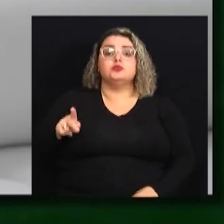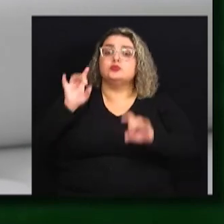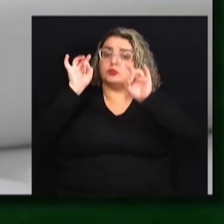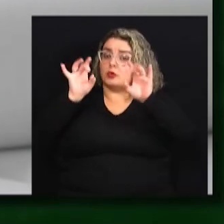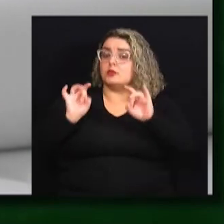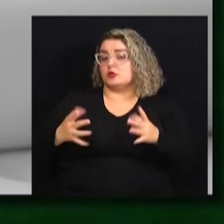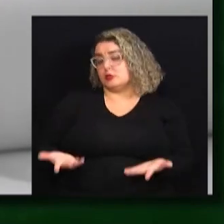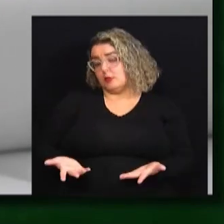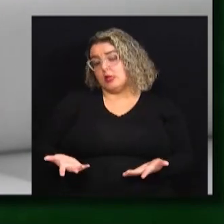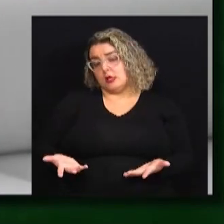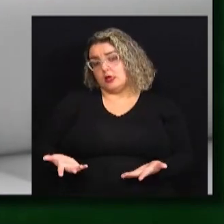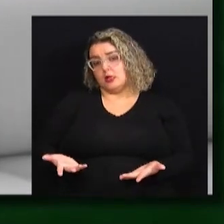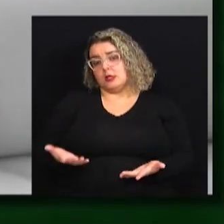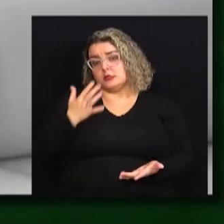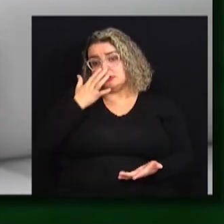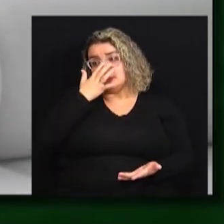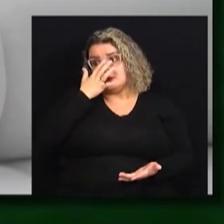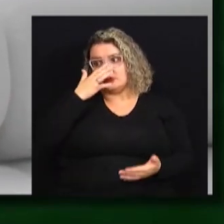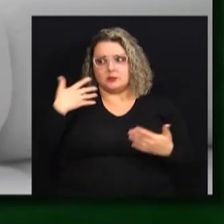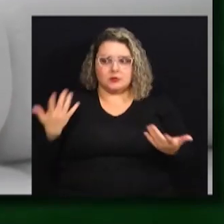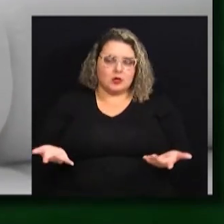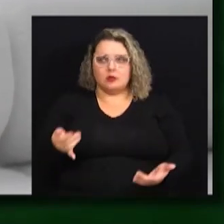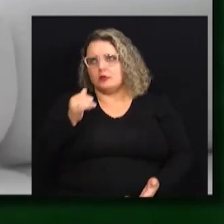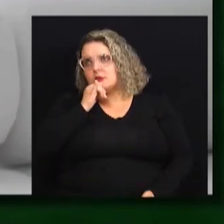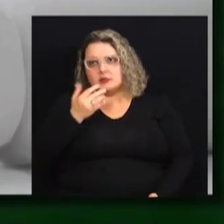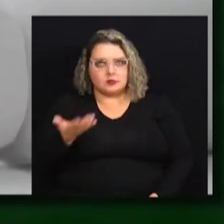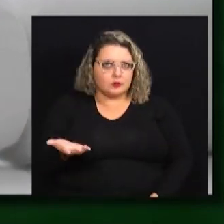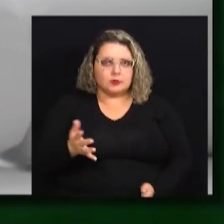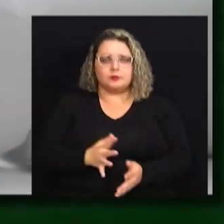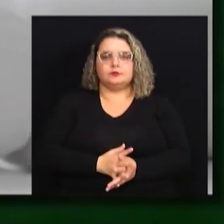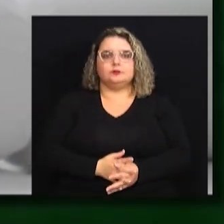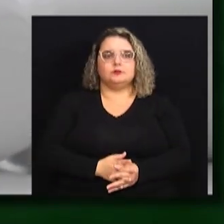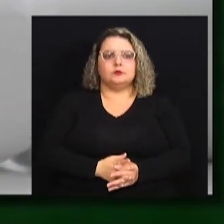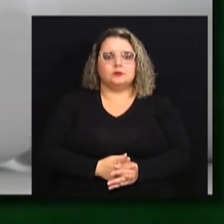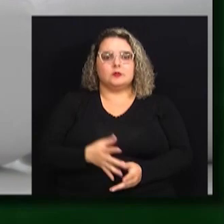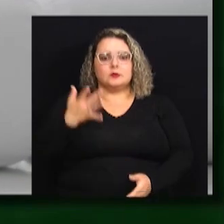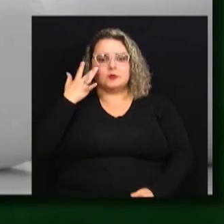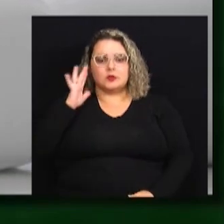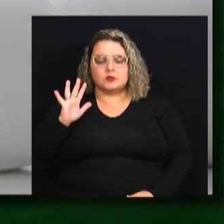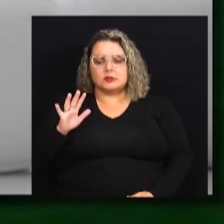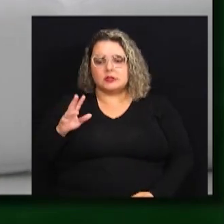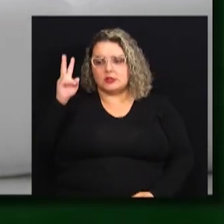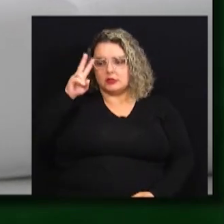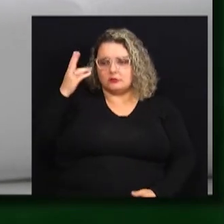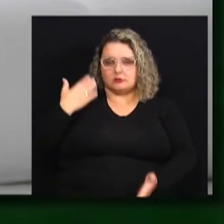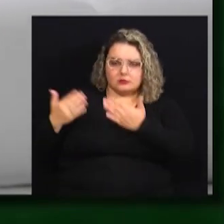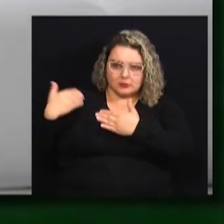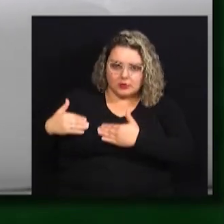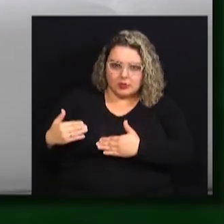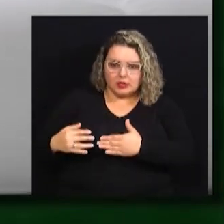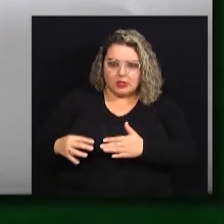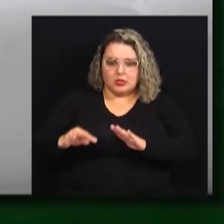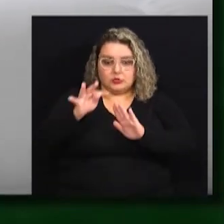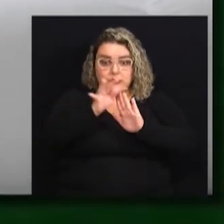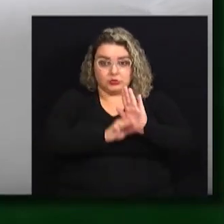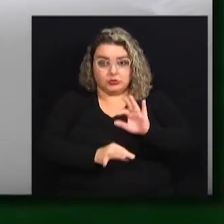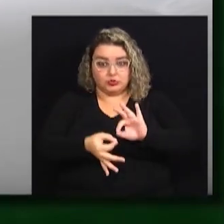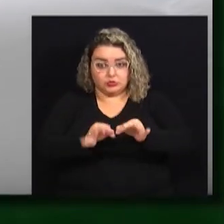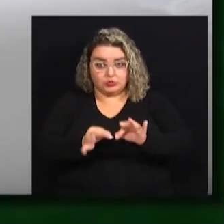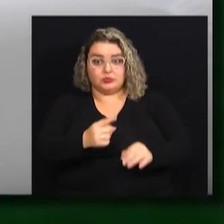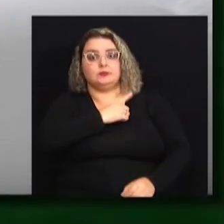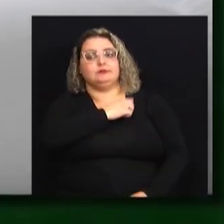Bom, é importante demais que já haja por parte, enfim, dos pais, os responsáveis, os professores,